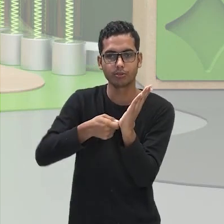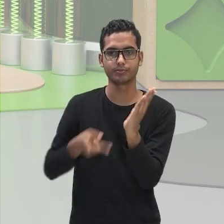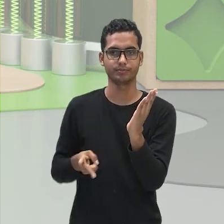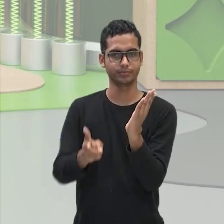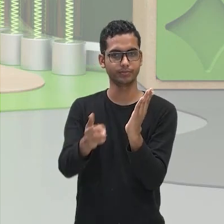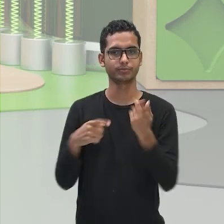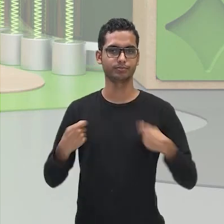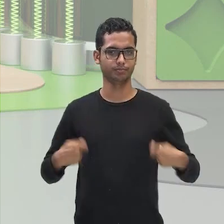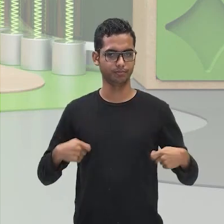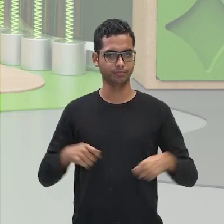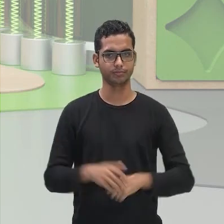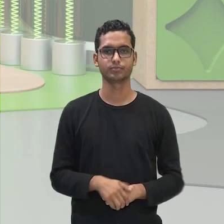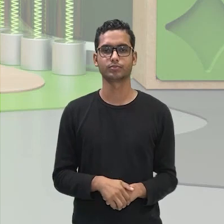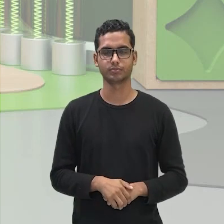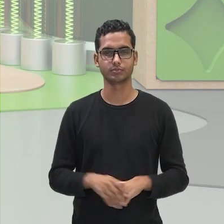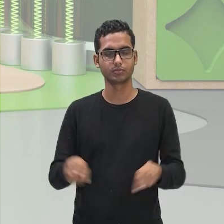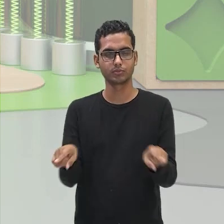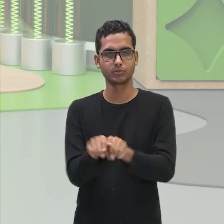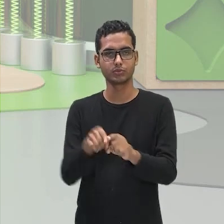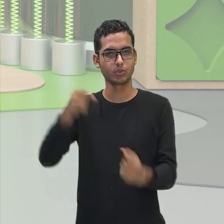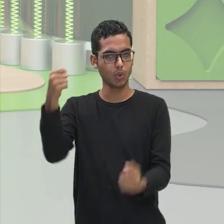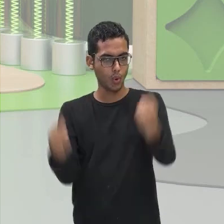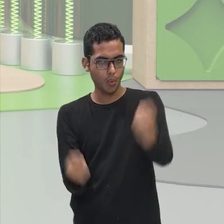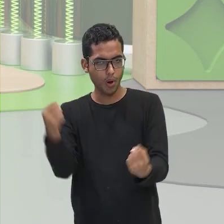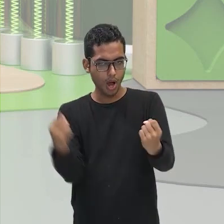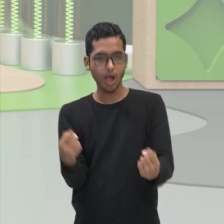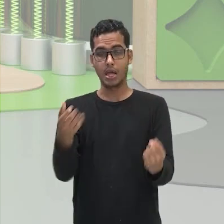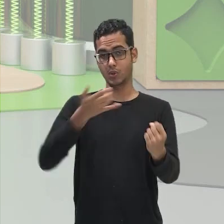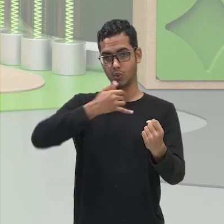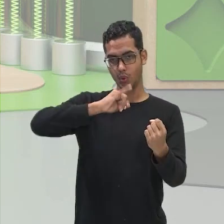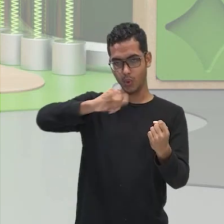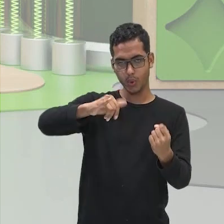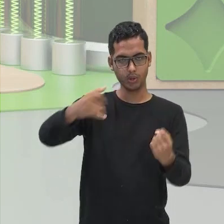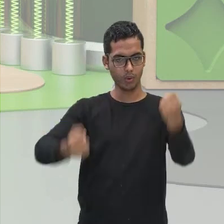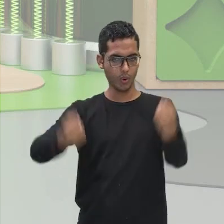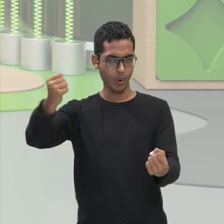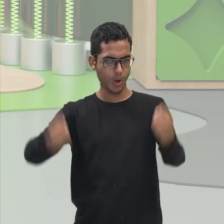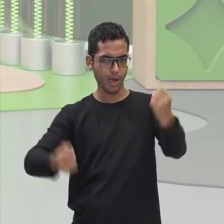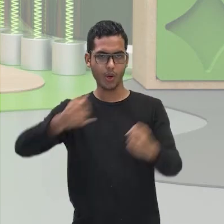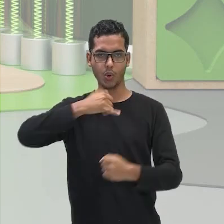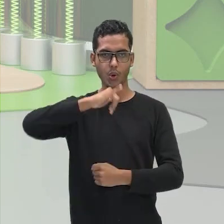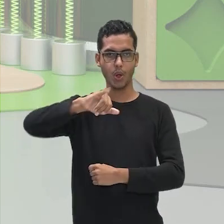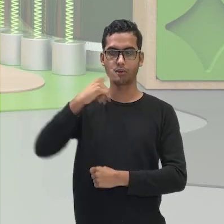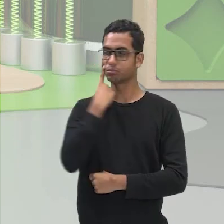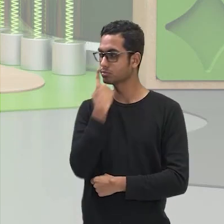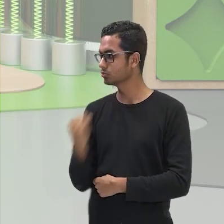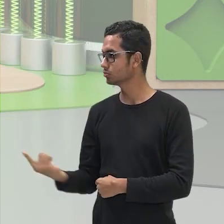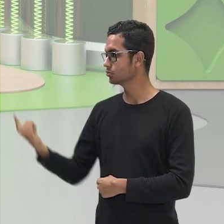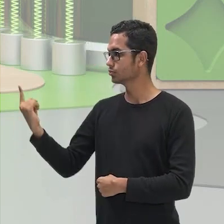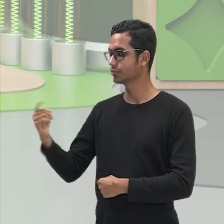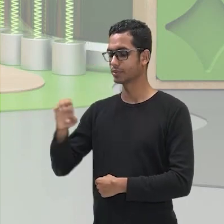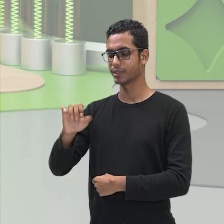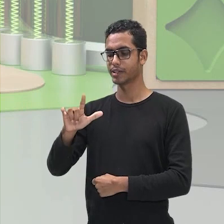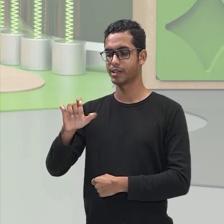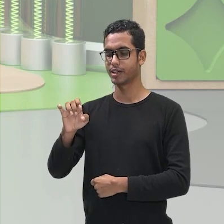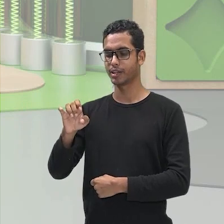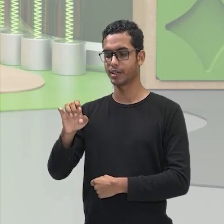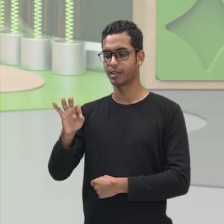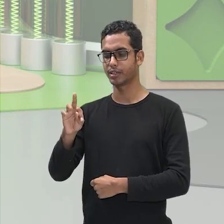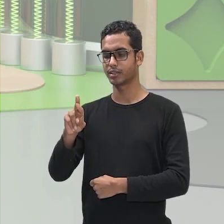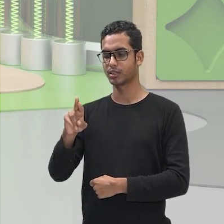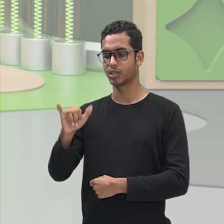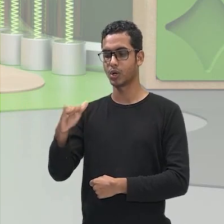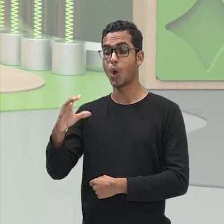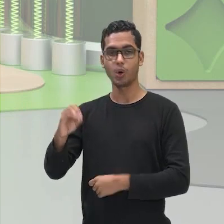nós temos aí os carros que são movidos ao combustível, Mas nós também temos aí os carros elétricos, que utilizam também como